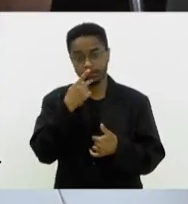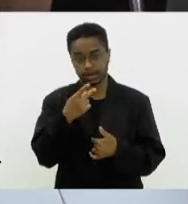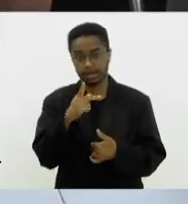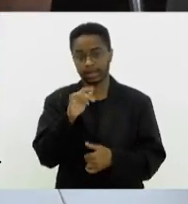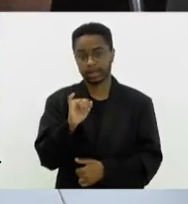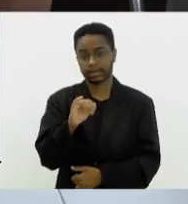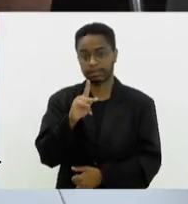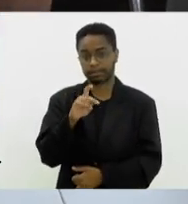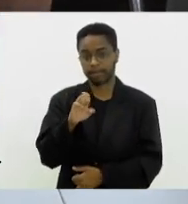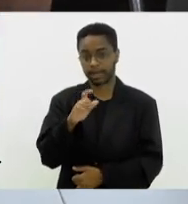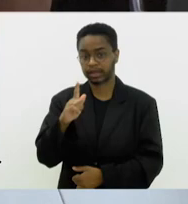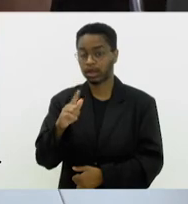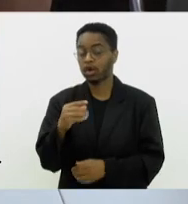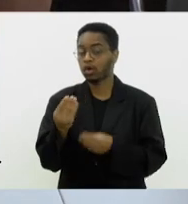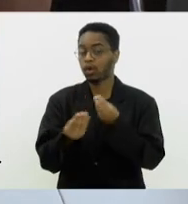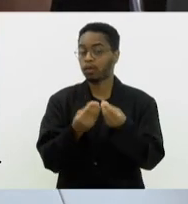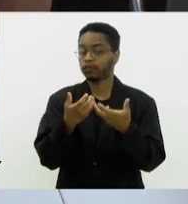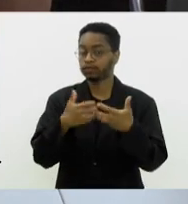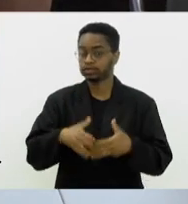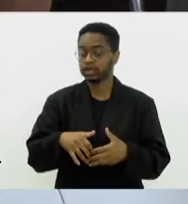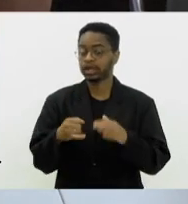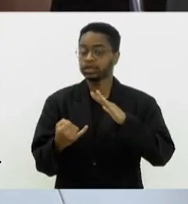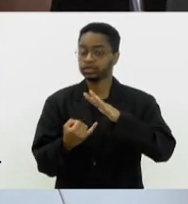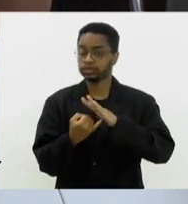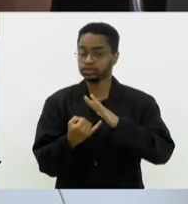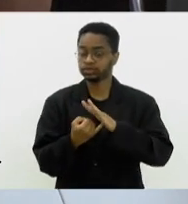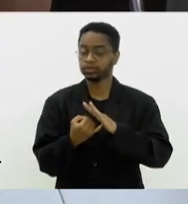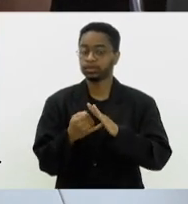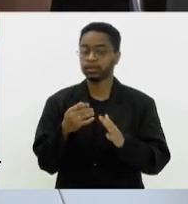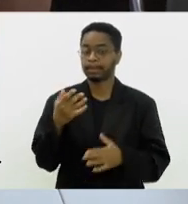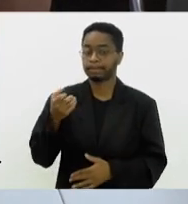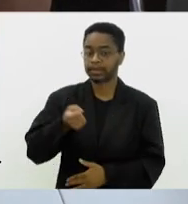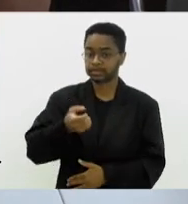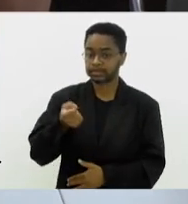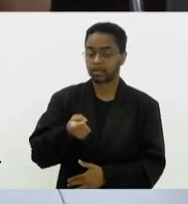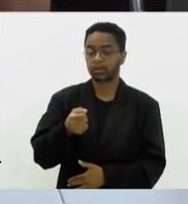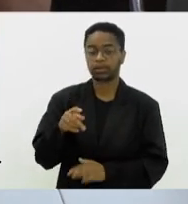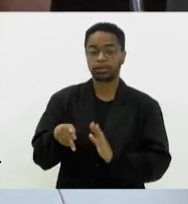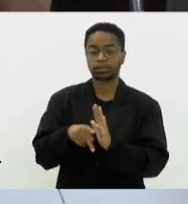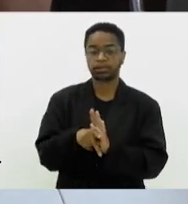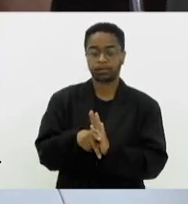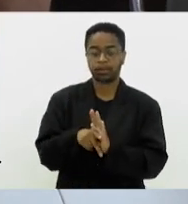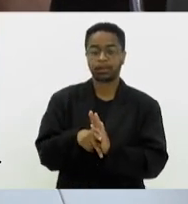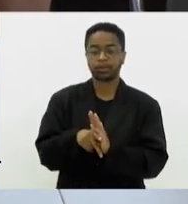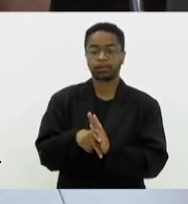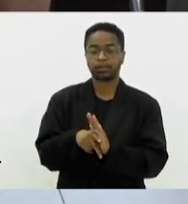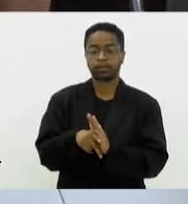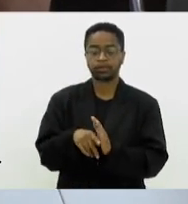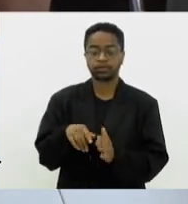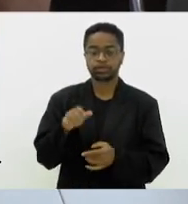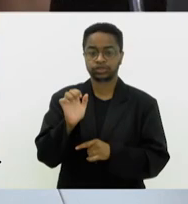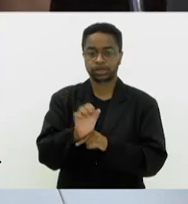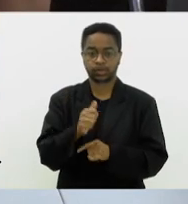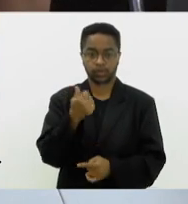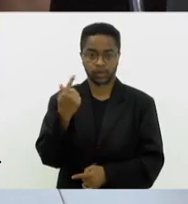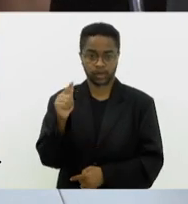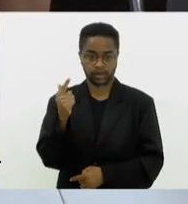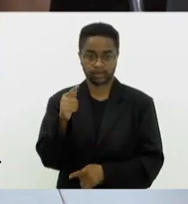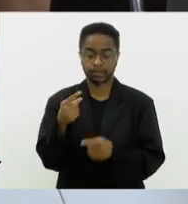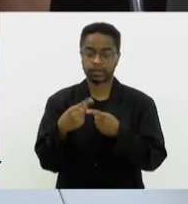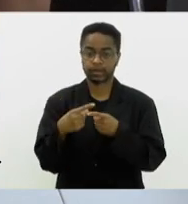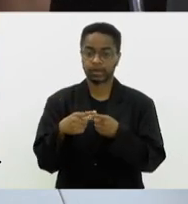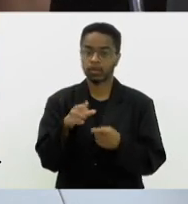O que era IPEG? Instituto de Pensão do Estado da Guanabara. O Rio Previdência